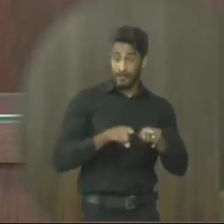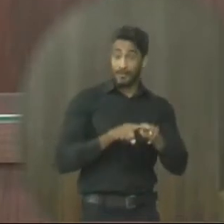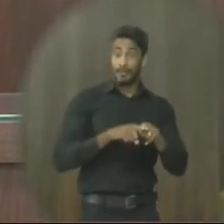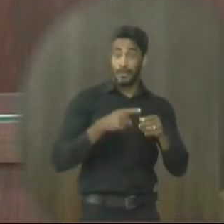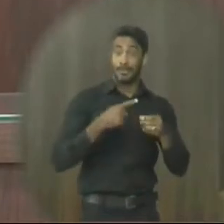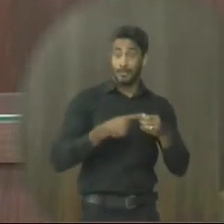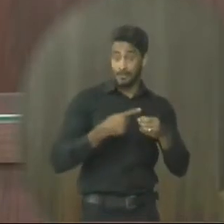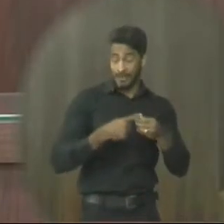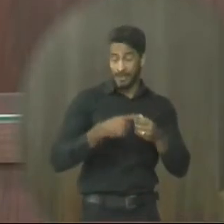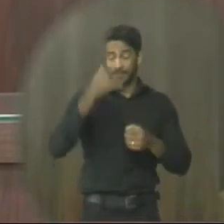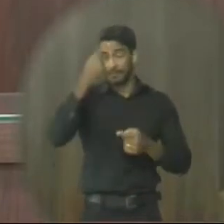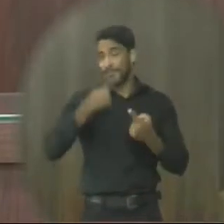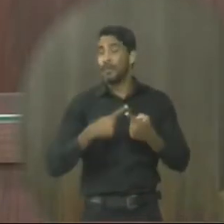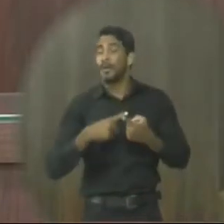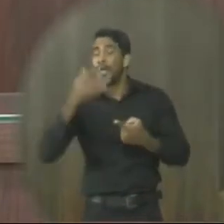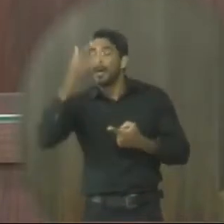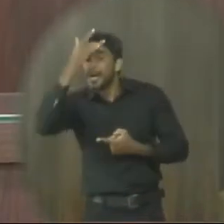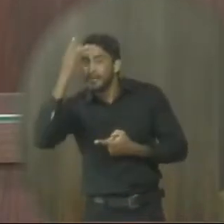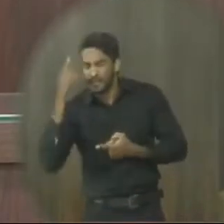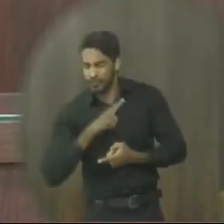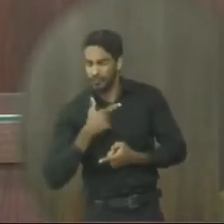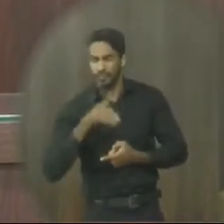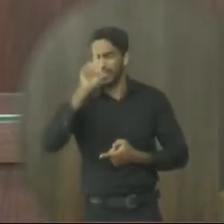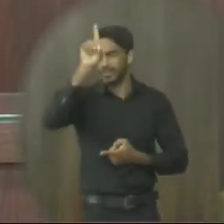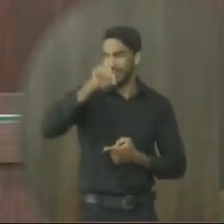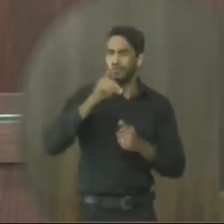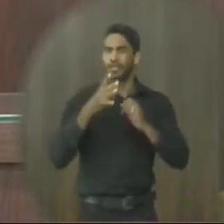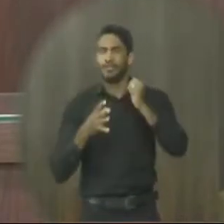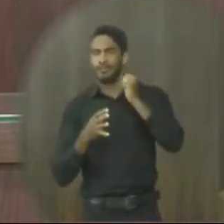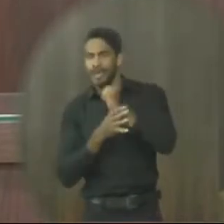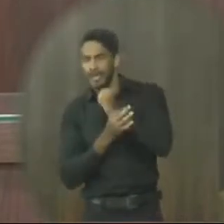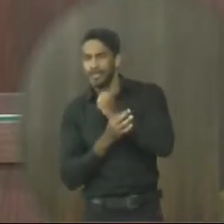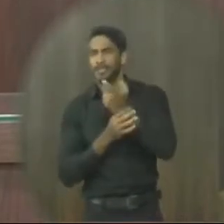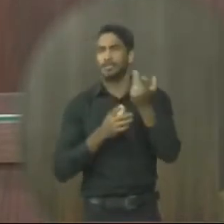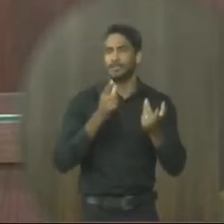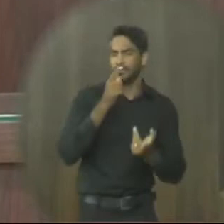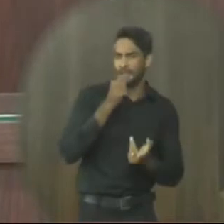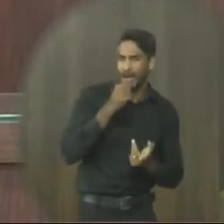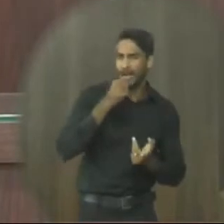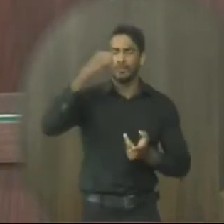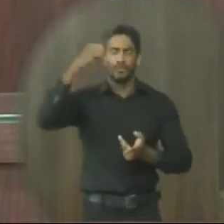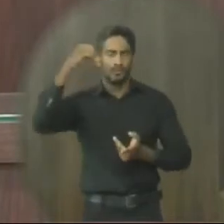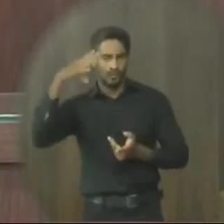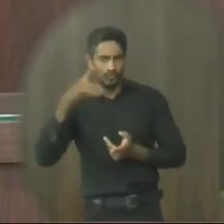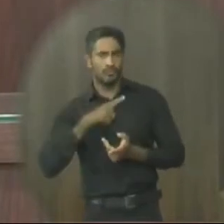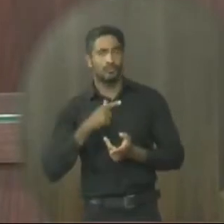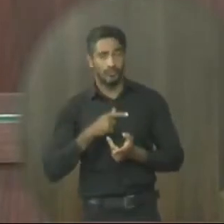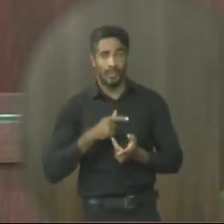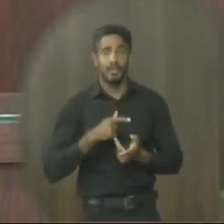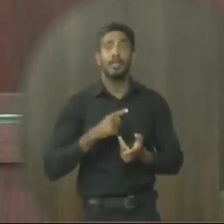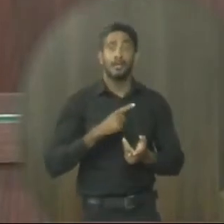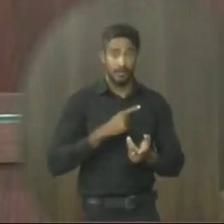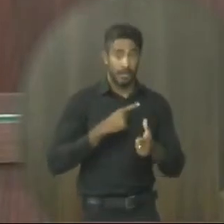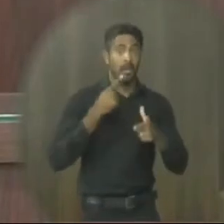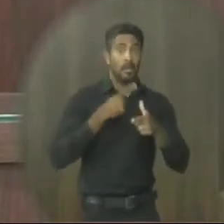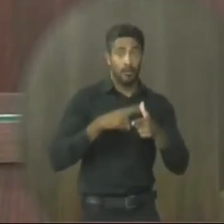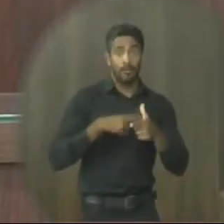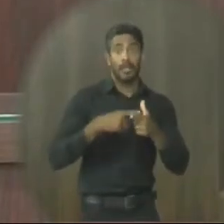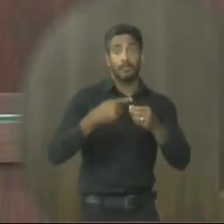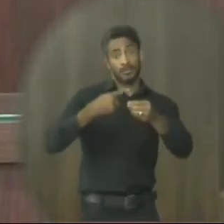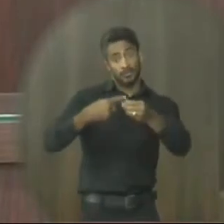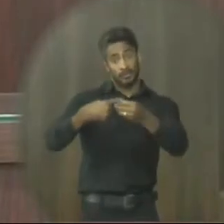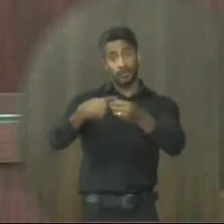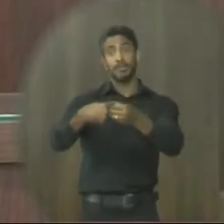pessoa não tem seus direitos garantidos, saneamento básico, compromete o município também,